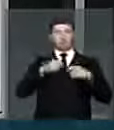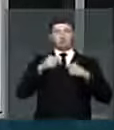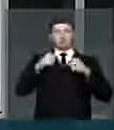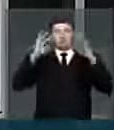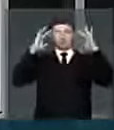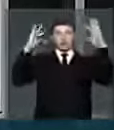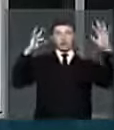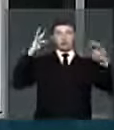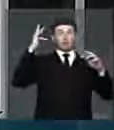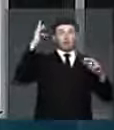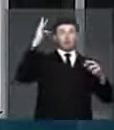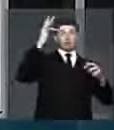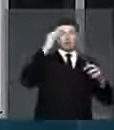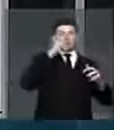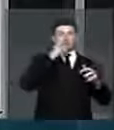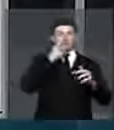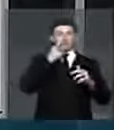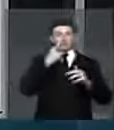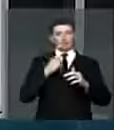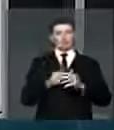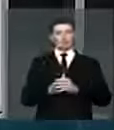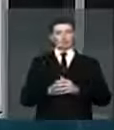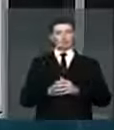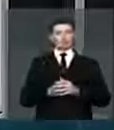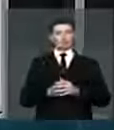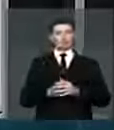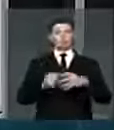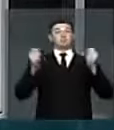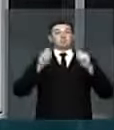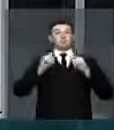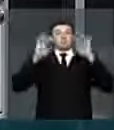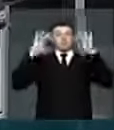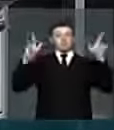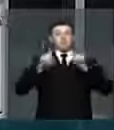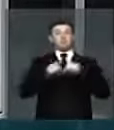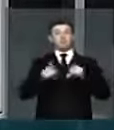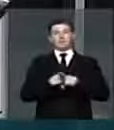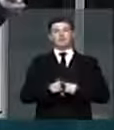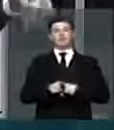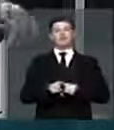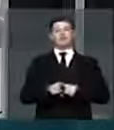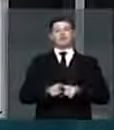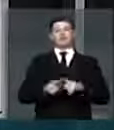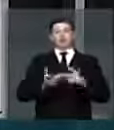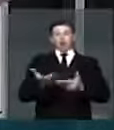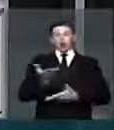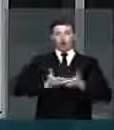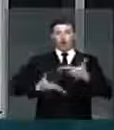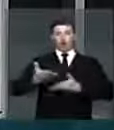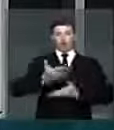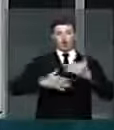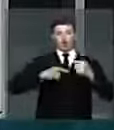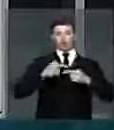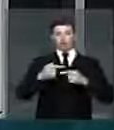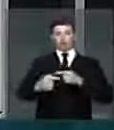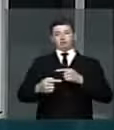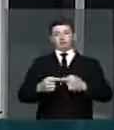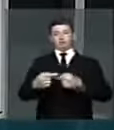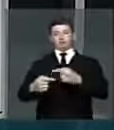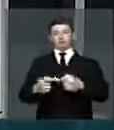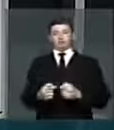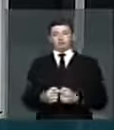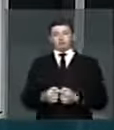horizonte longo, em que se faça até a previsão das trocas das gerações aqui dentro, para que